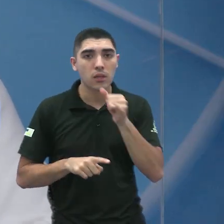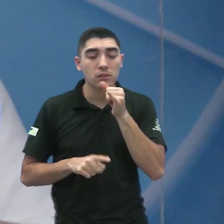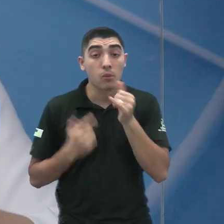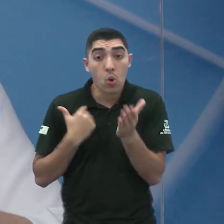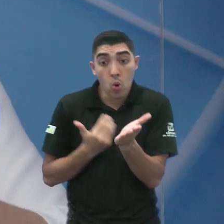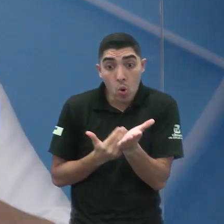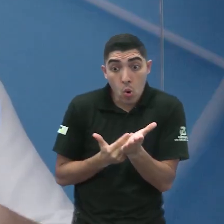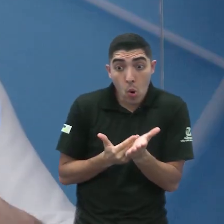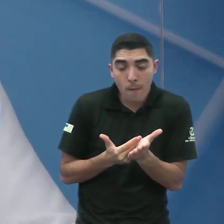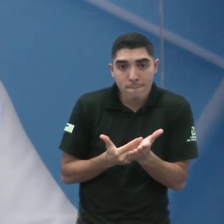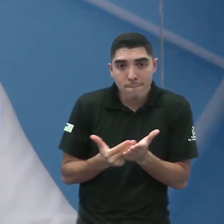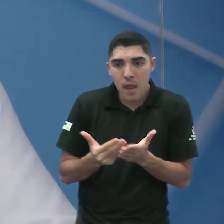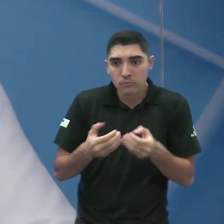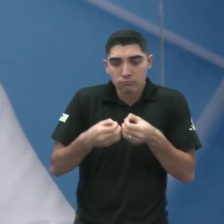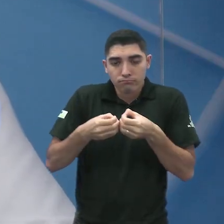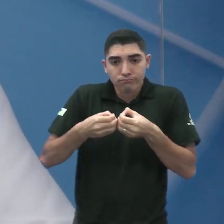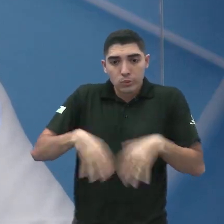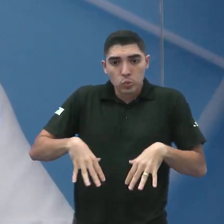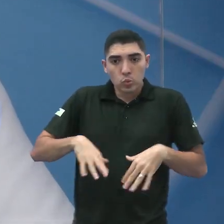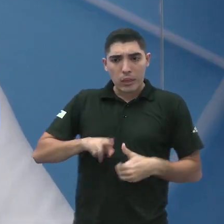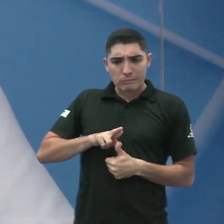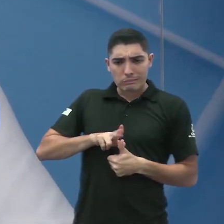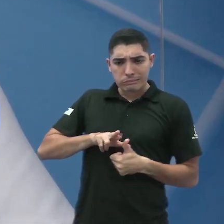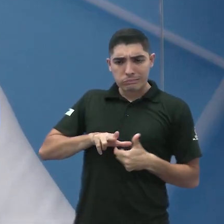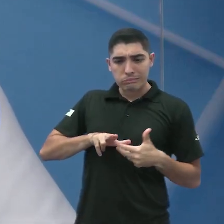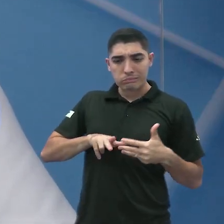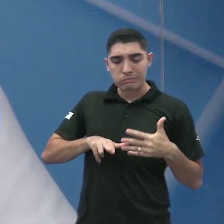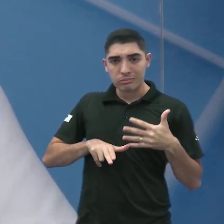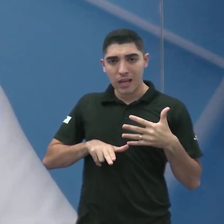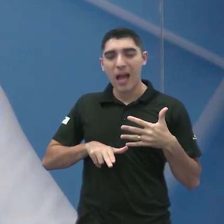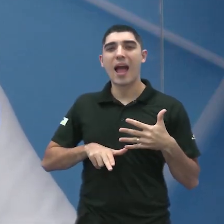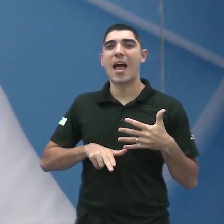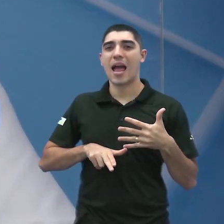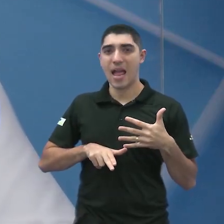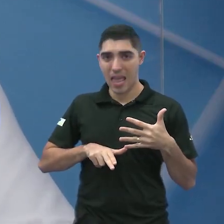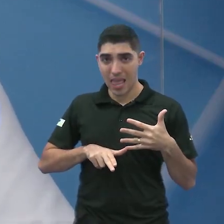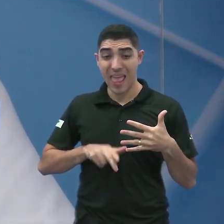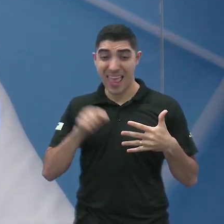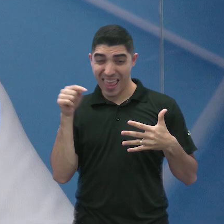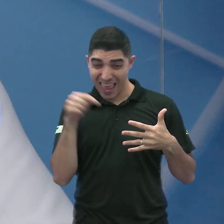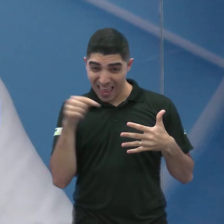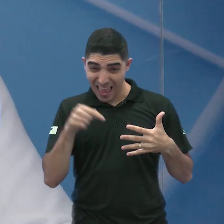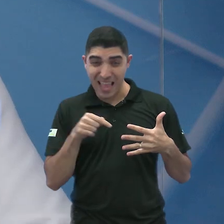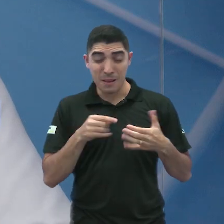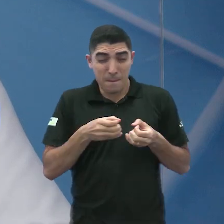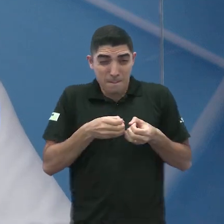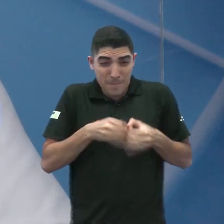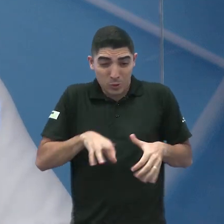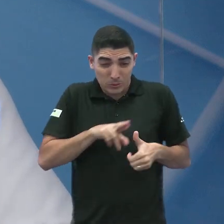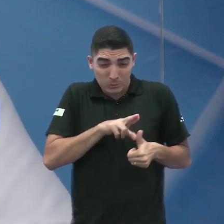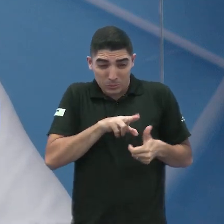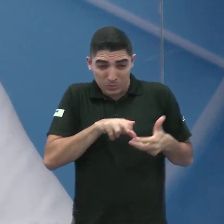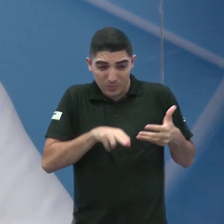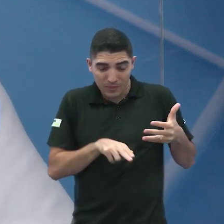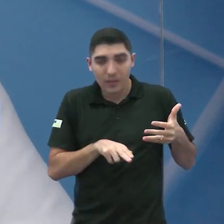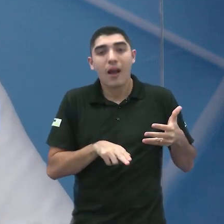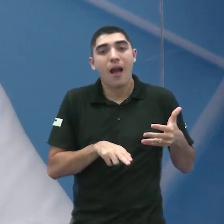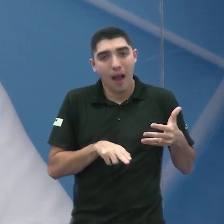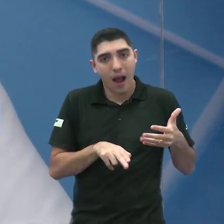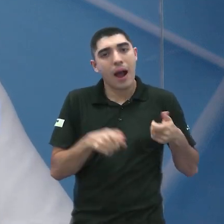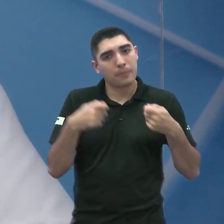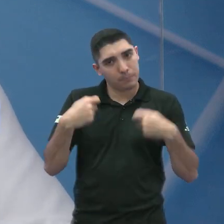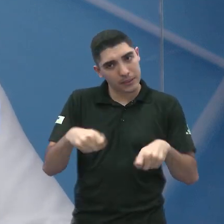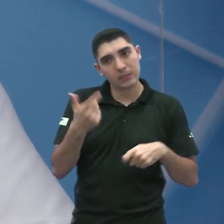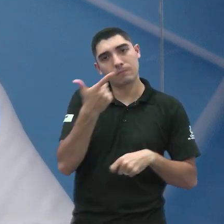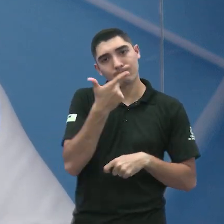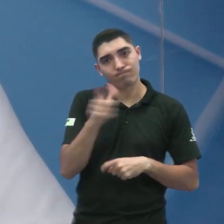né? Ter grandes prejuízos no dia a dia relacionados a isso. Sim. Quando entra neste lugar, aí a gente precisa de uma